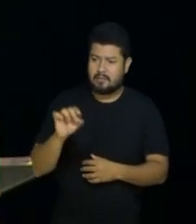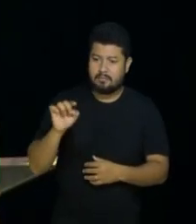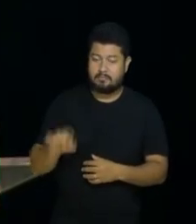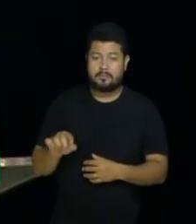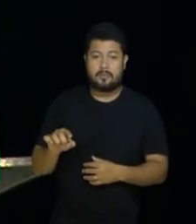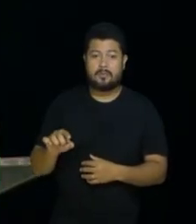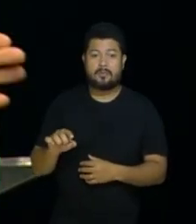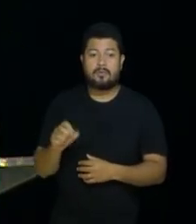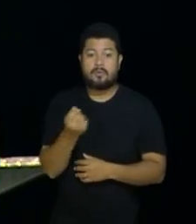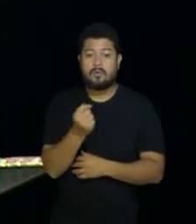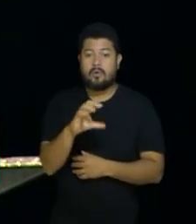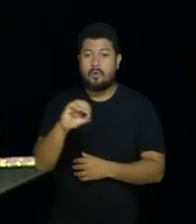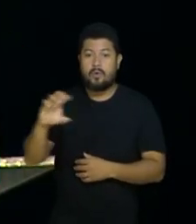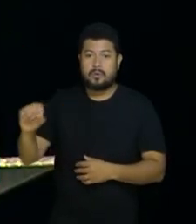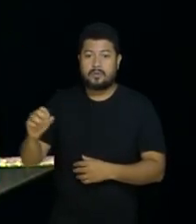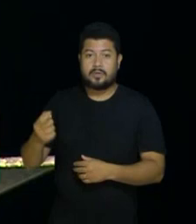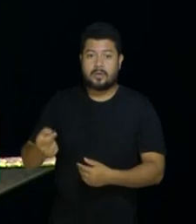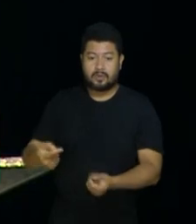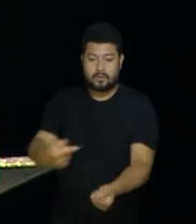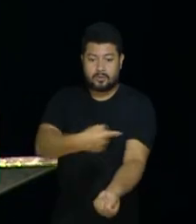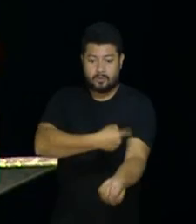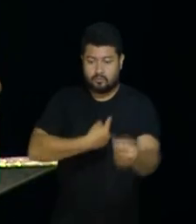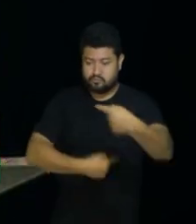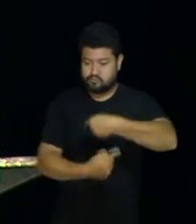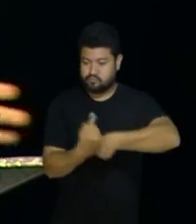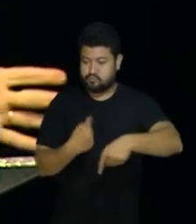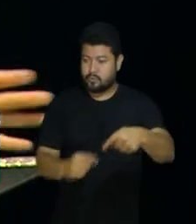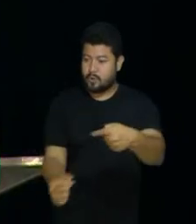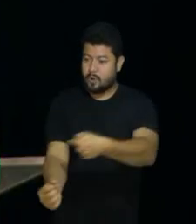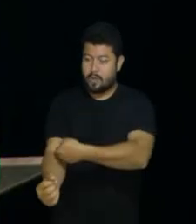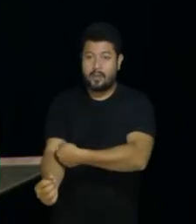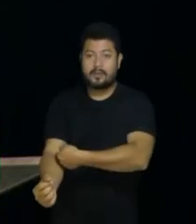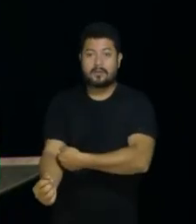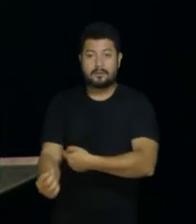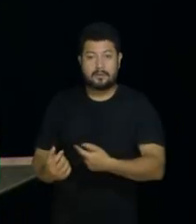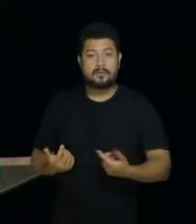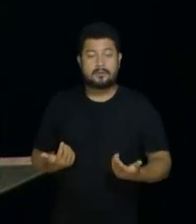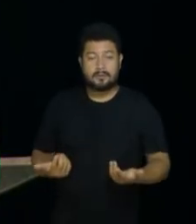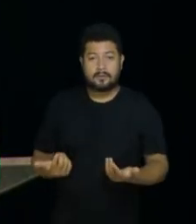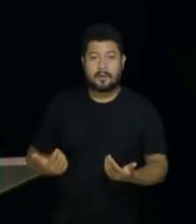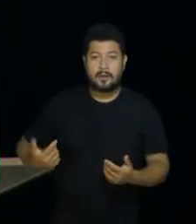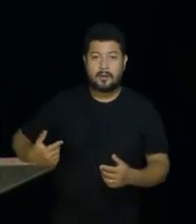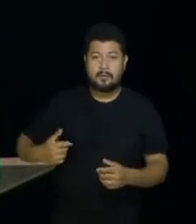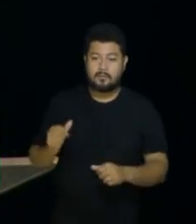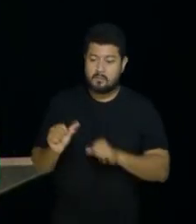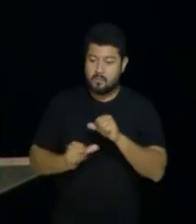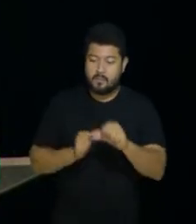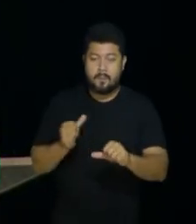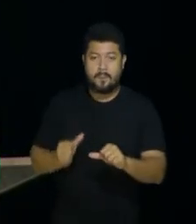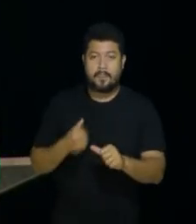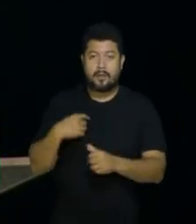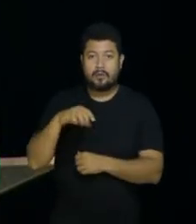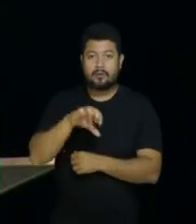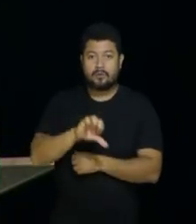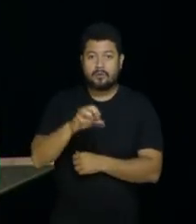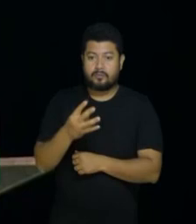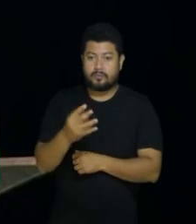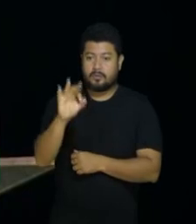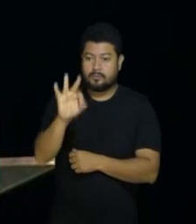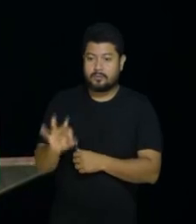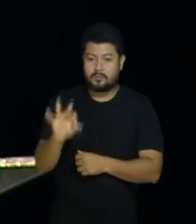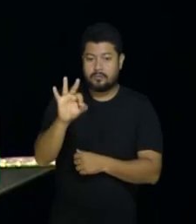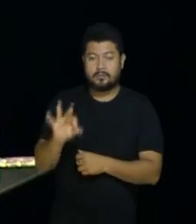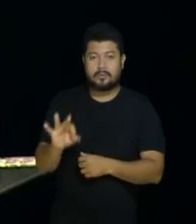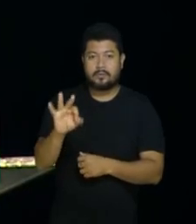diálise. A diálise que envolve aí a hemodiálise, cerca de 94%, e 6%